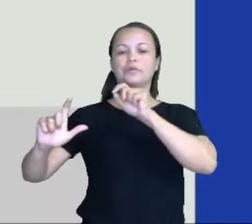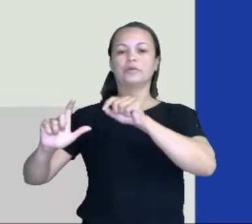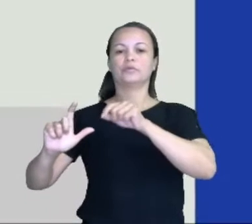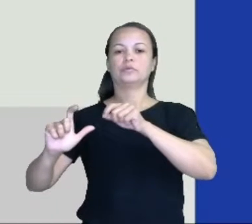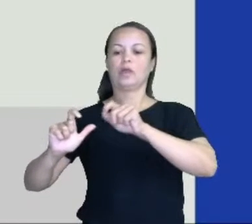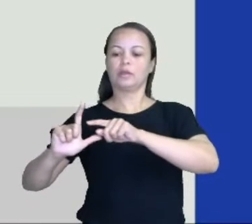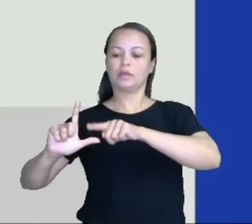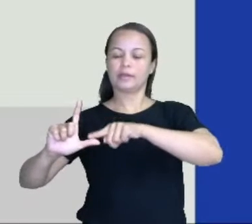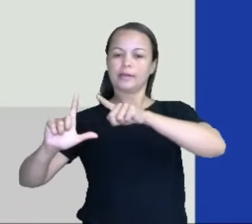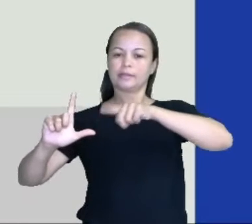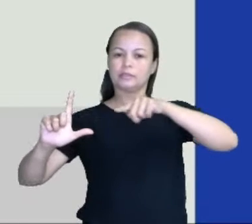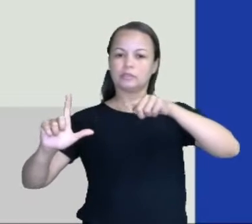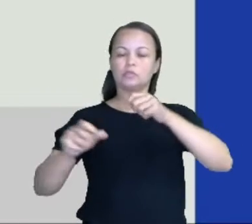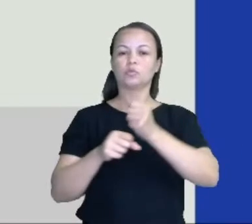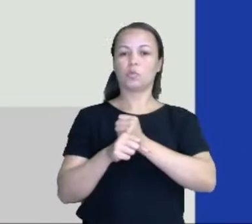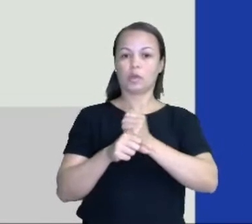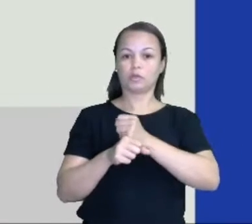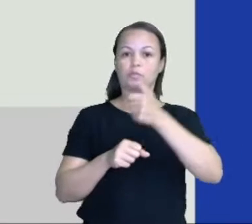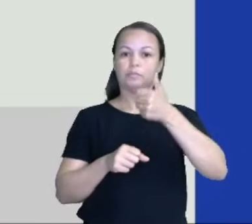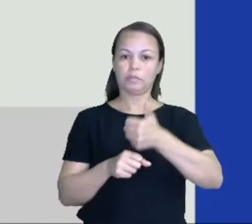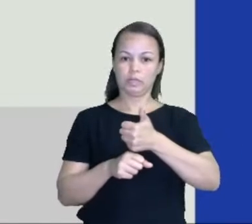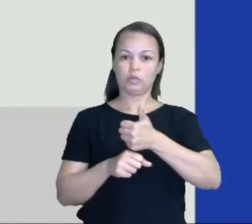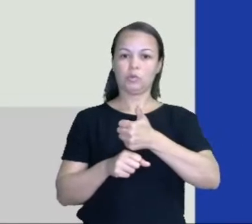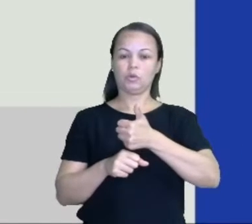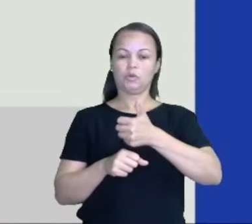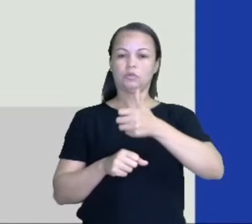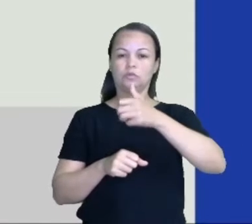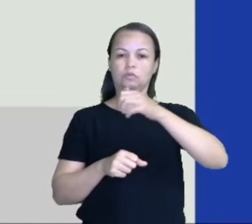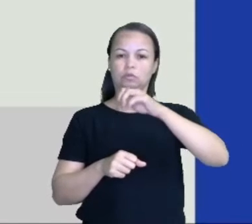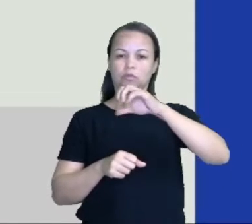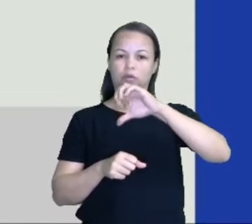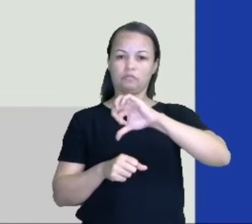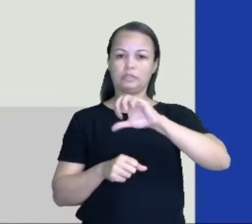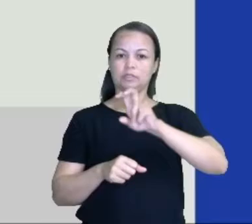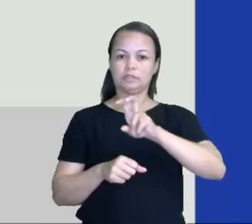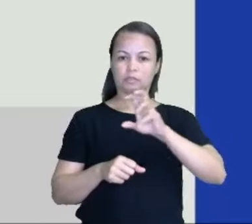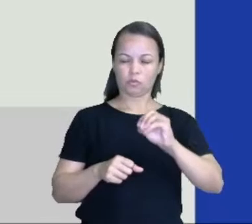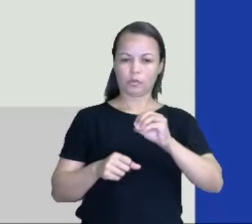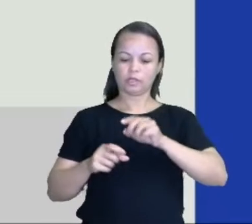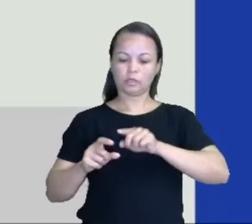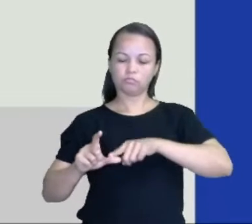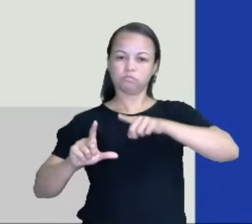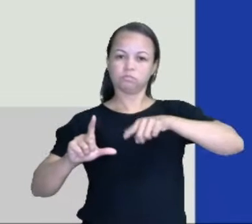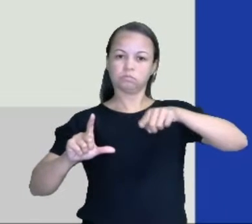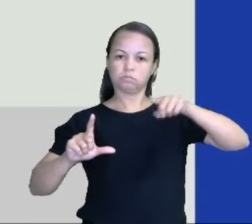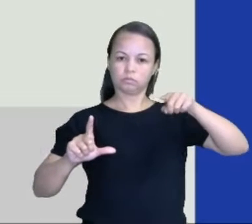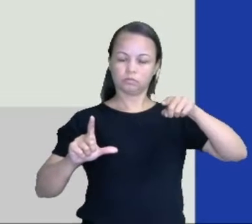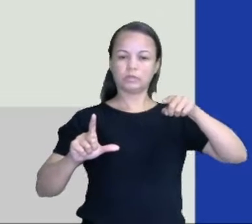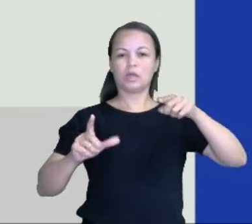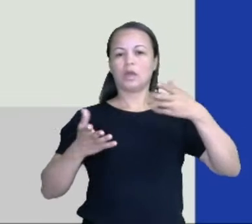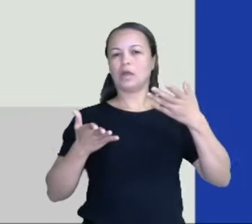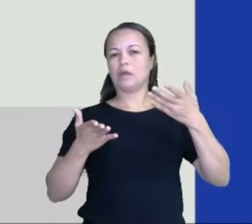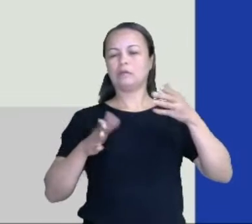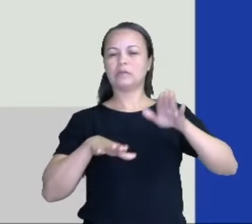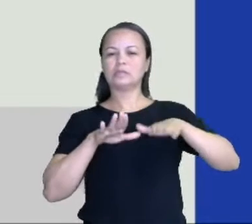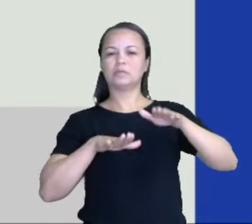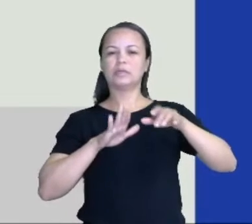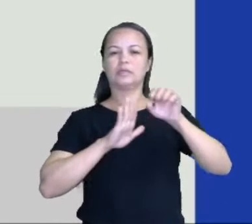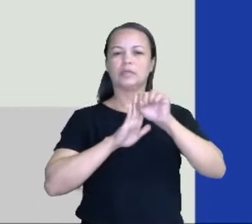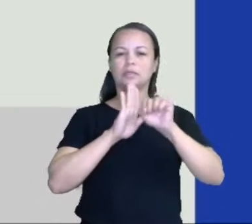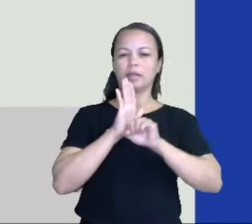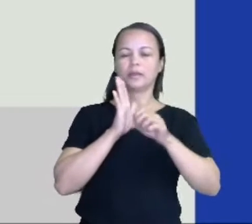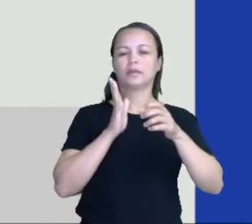de 1950 e a linha vermelha vai subindo até mais ou menos a década ali de